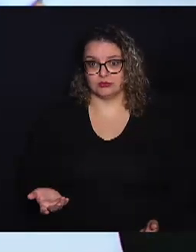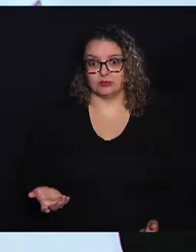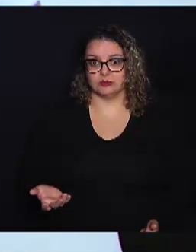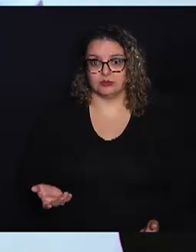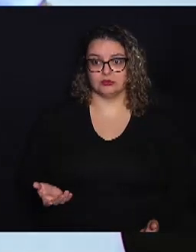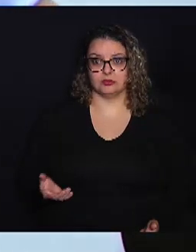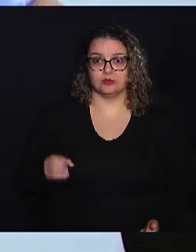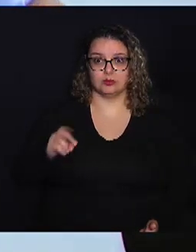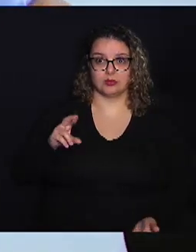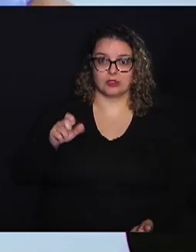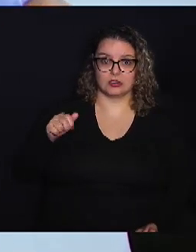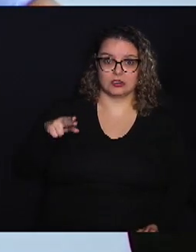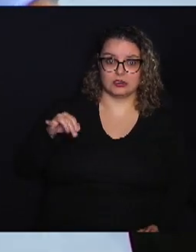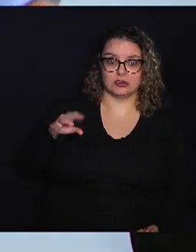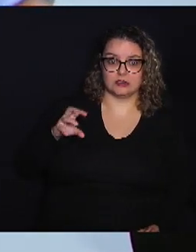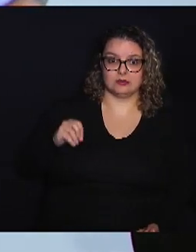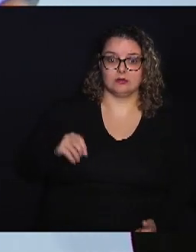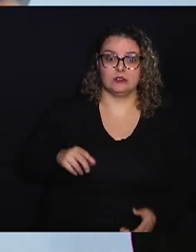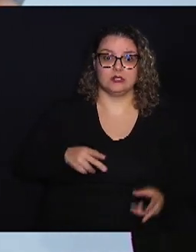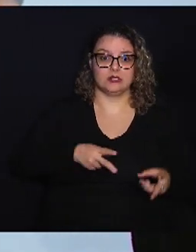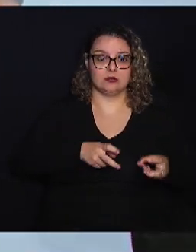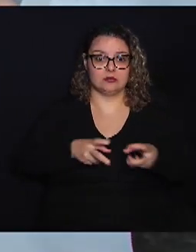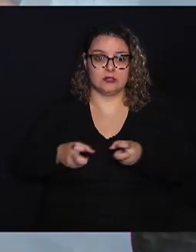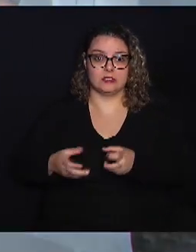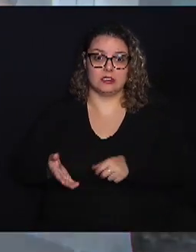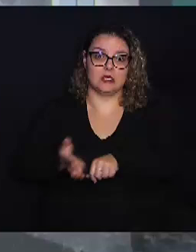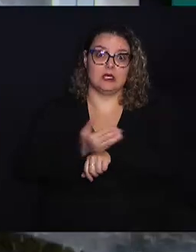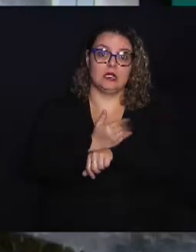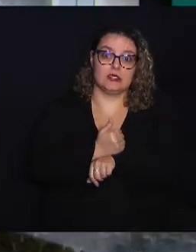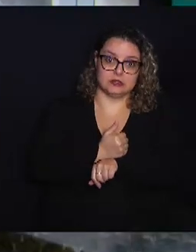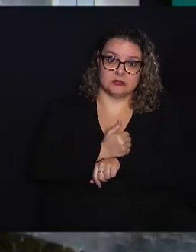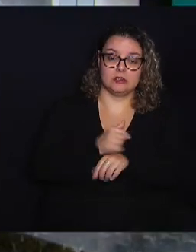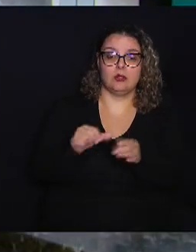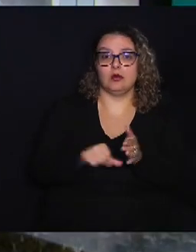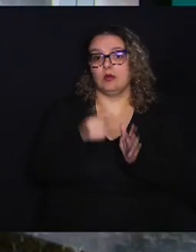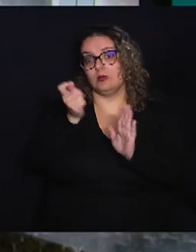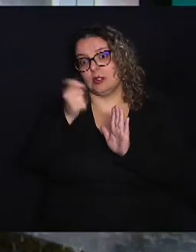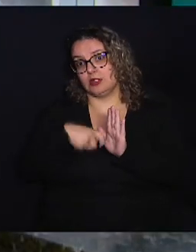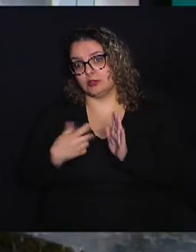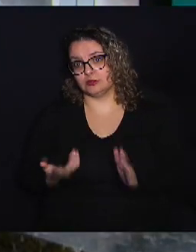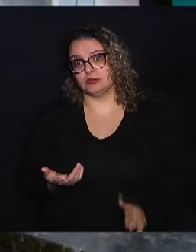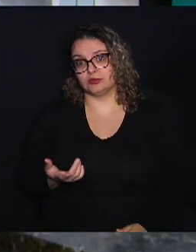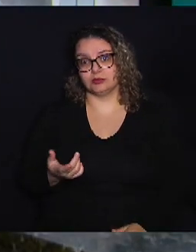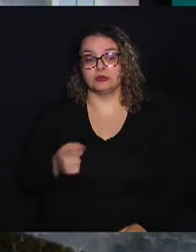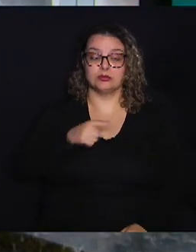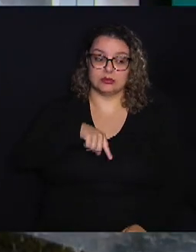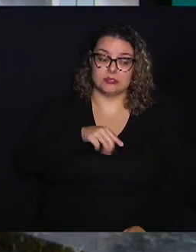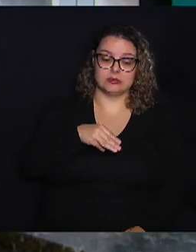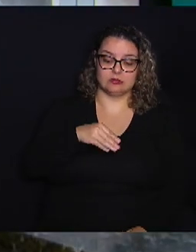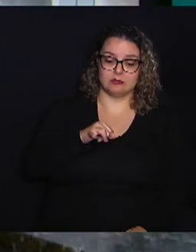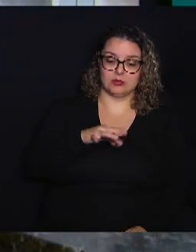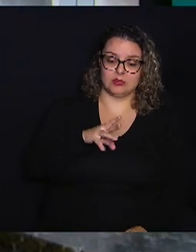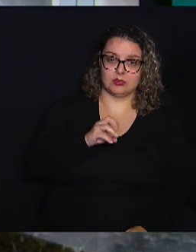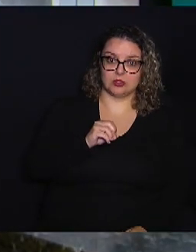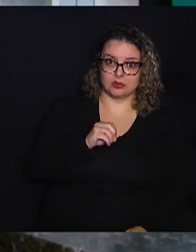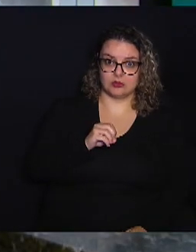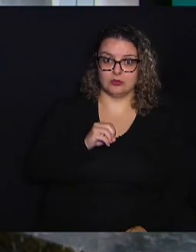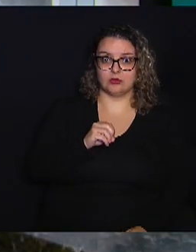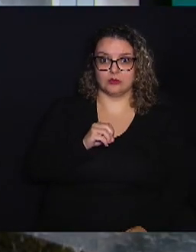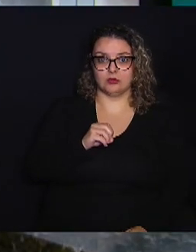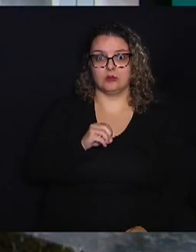organismos ela foi detectada já há muito tempo, né? O primeiro registro desses micro-organismos em mamíferos herbívoros